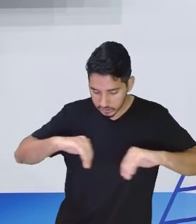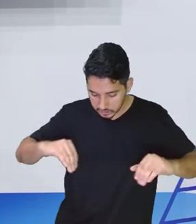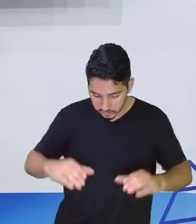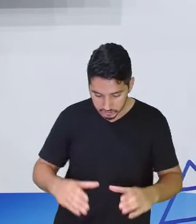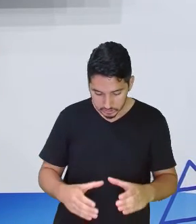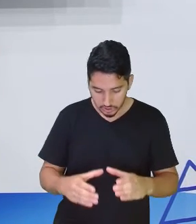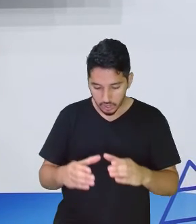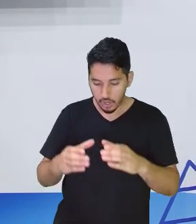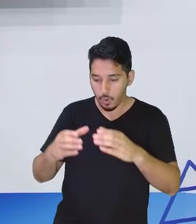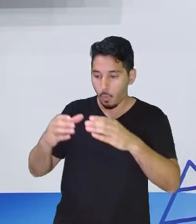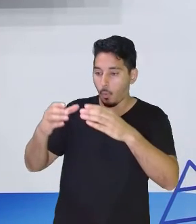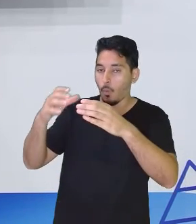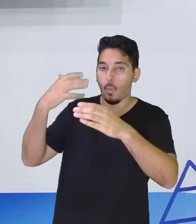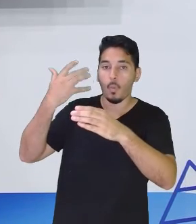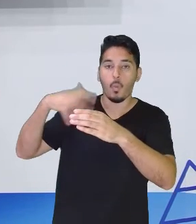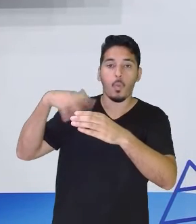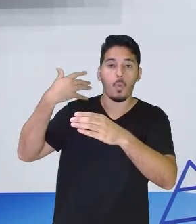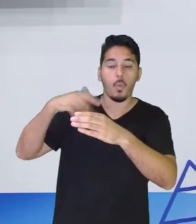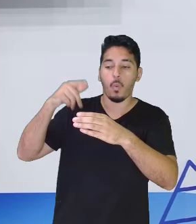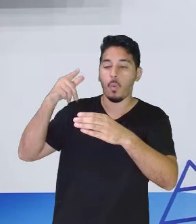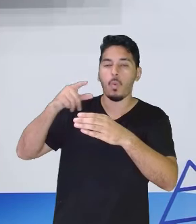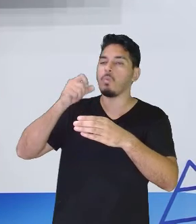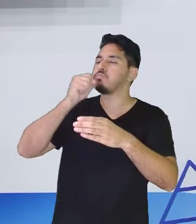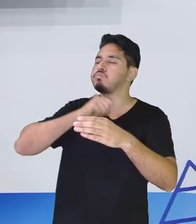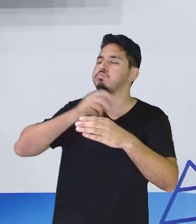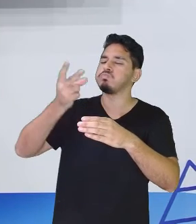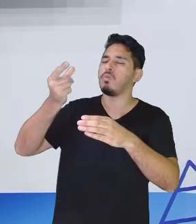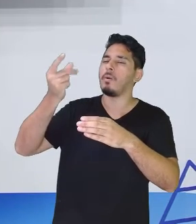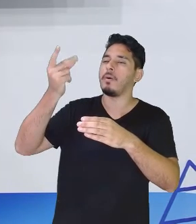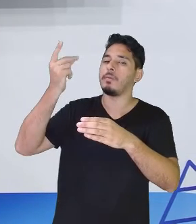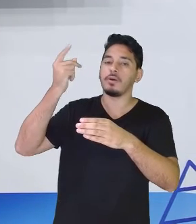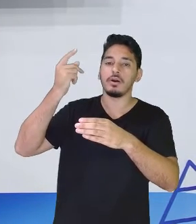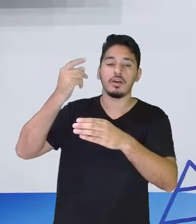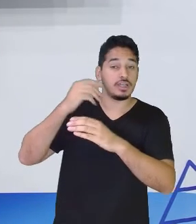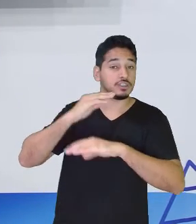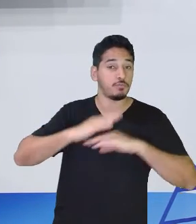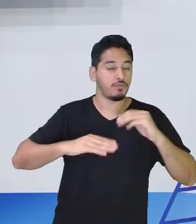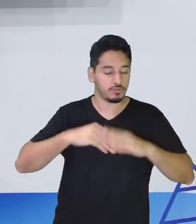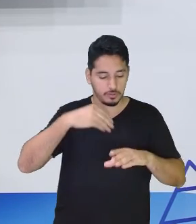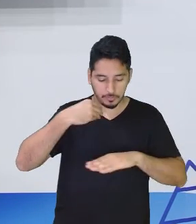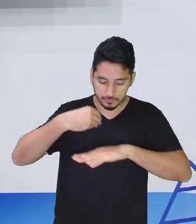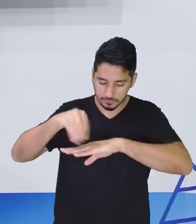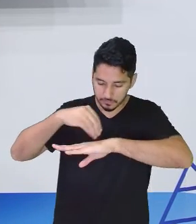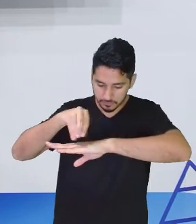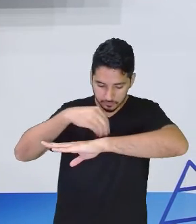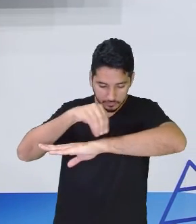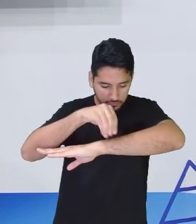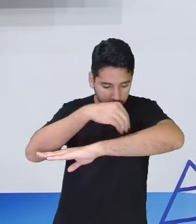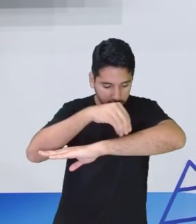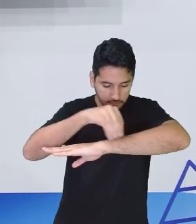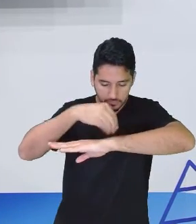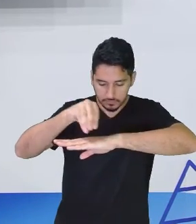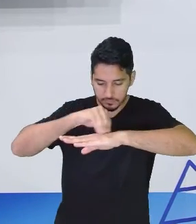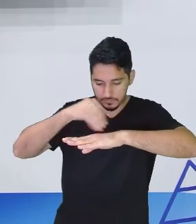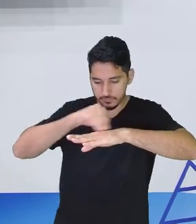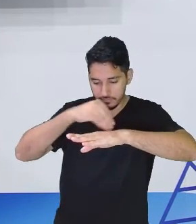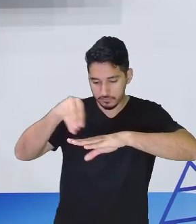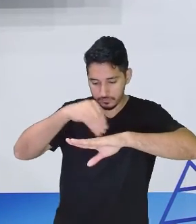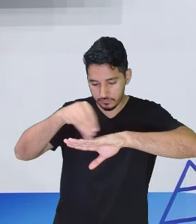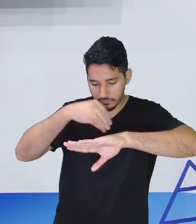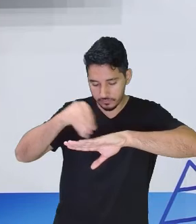escavações, na medida que os arqueólogos encontram isso aí, eles, com essa informação,